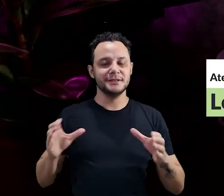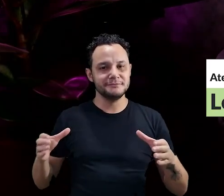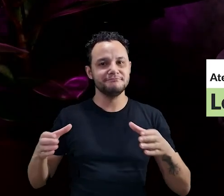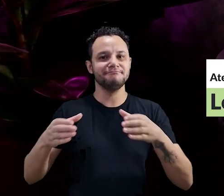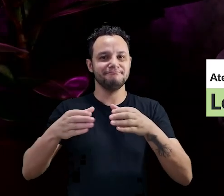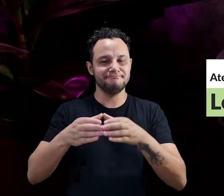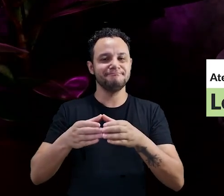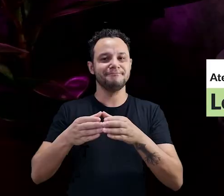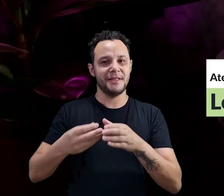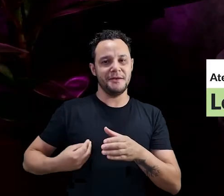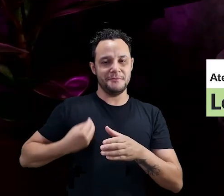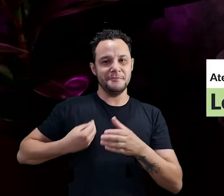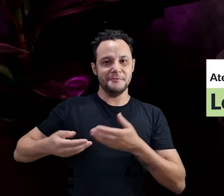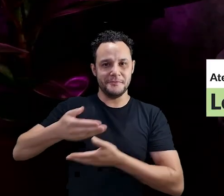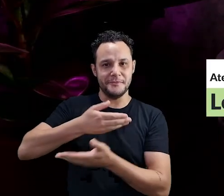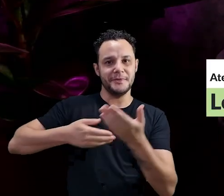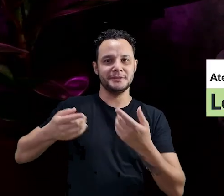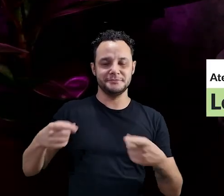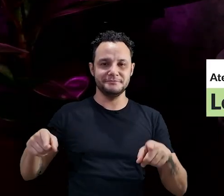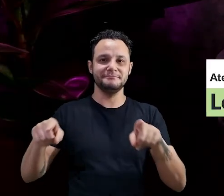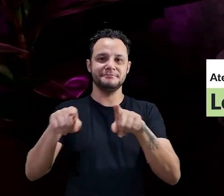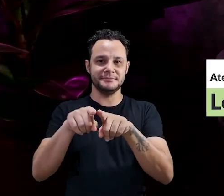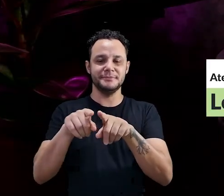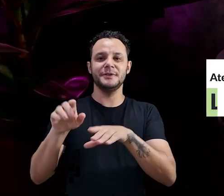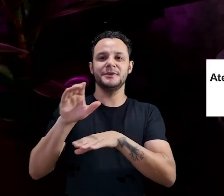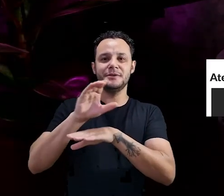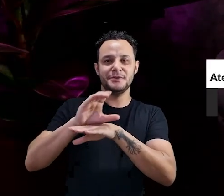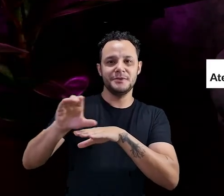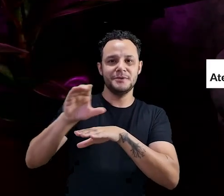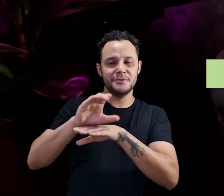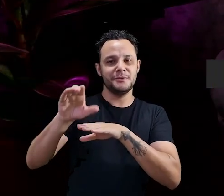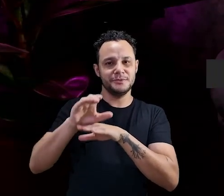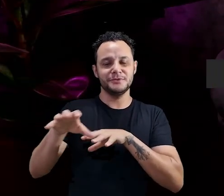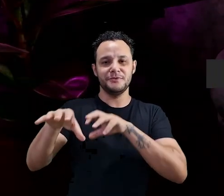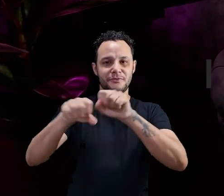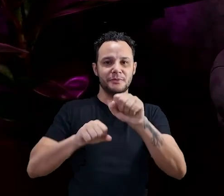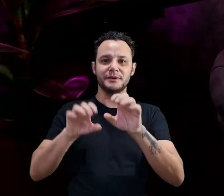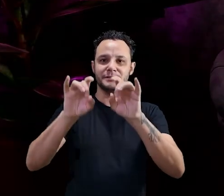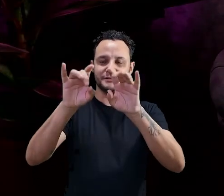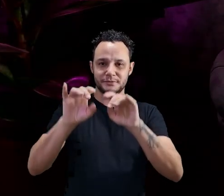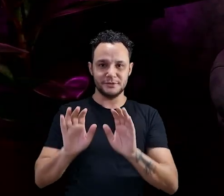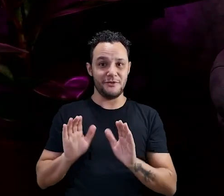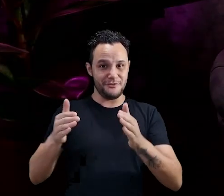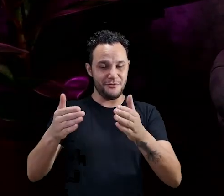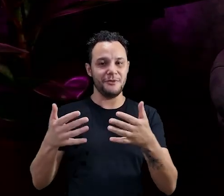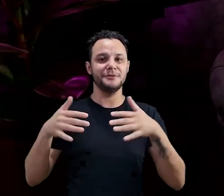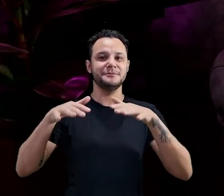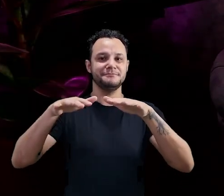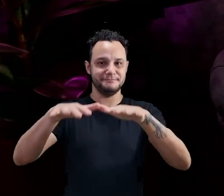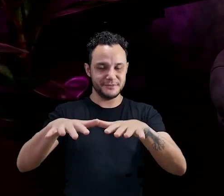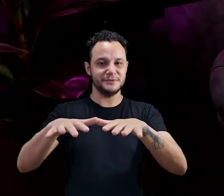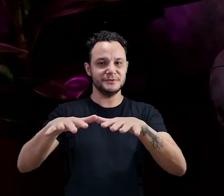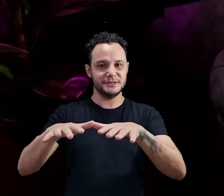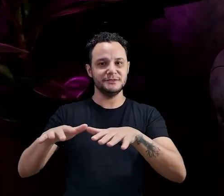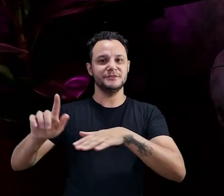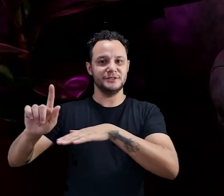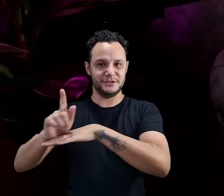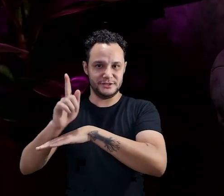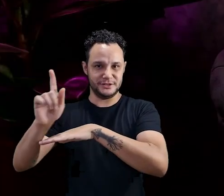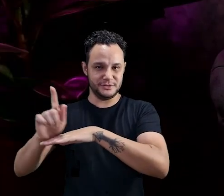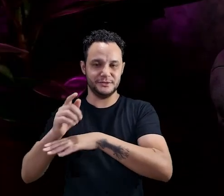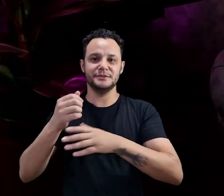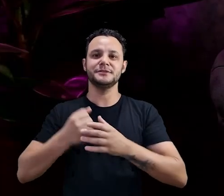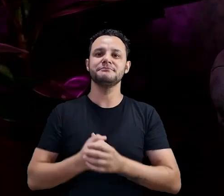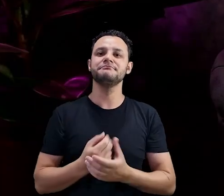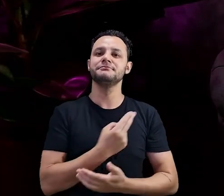Construção Coletiva e Participativa, do nosso curso de Formação em Educação Especial, na perspectiva inclusiva para gestores e gestoras da